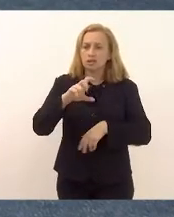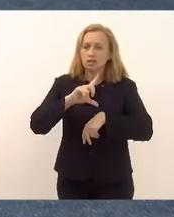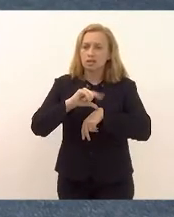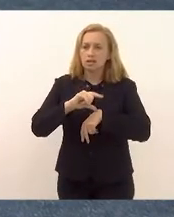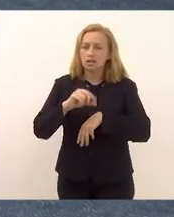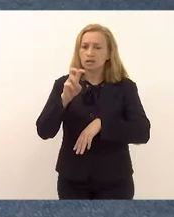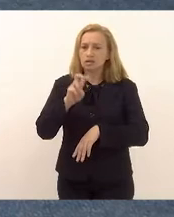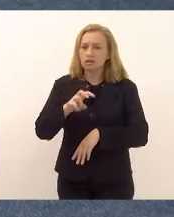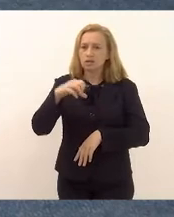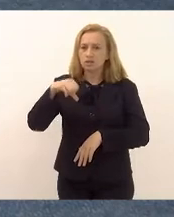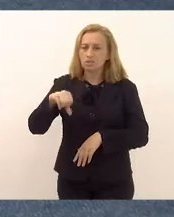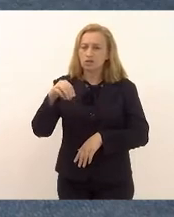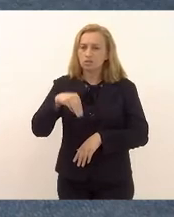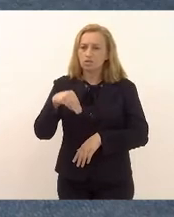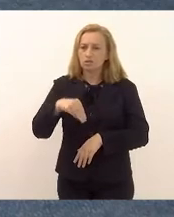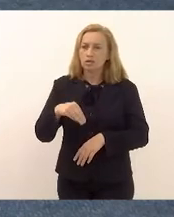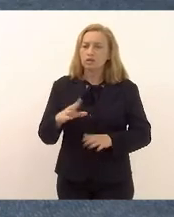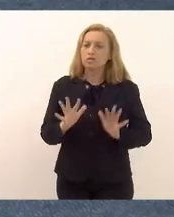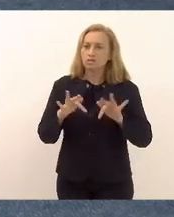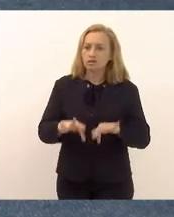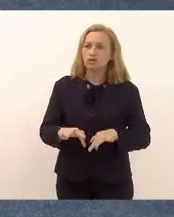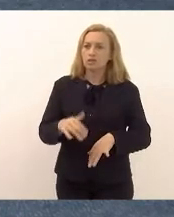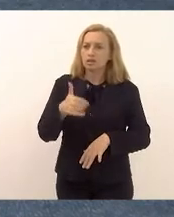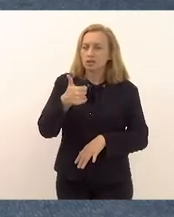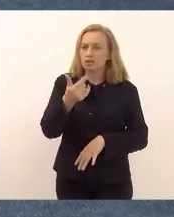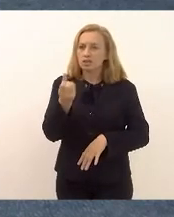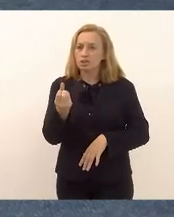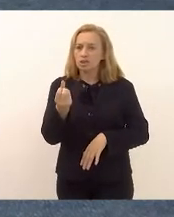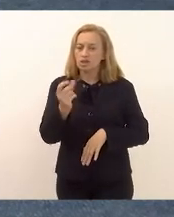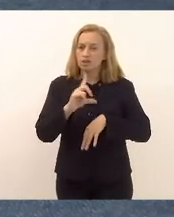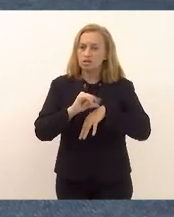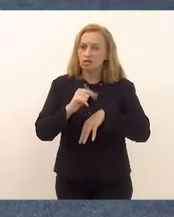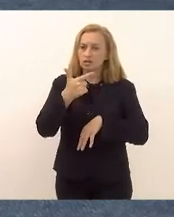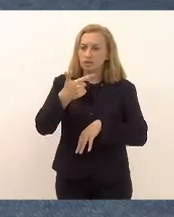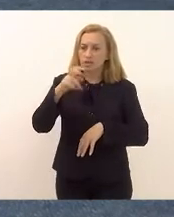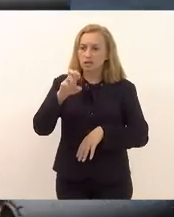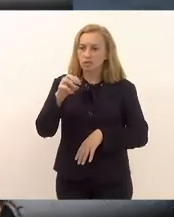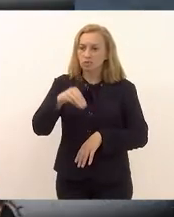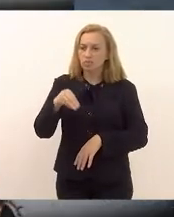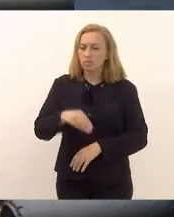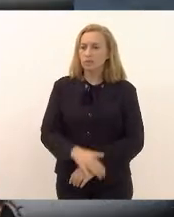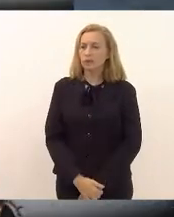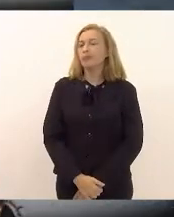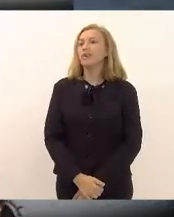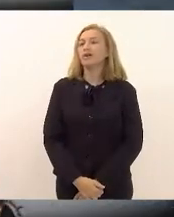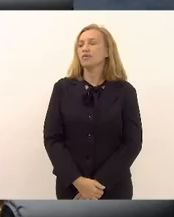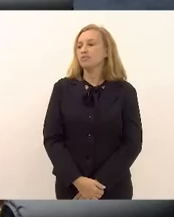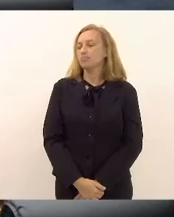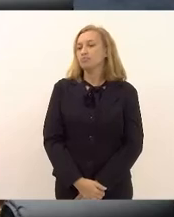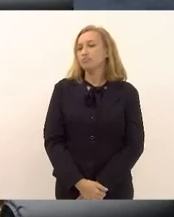15 horas e 59 minutos, encerrou-se às 16 horas e 25 minutos.